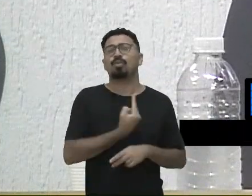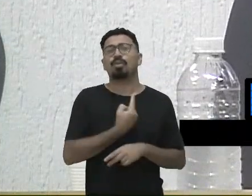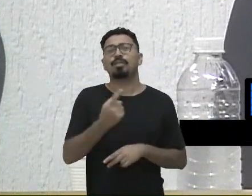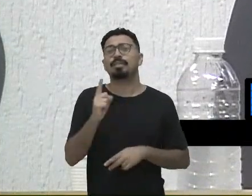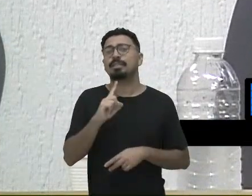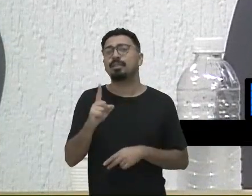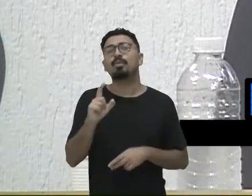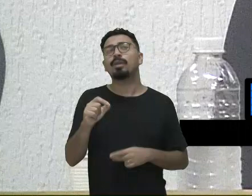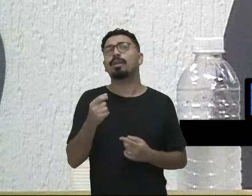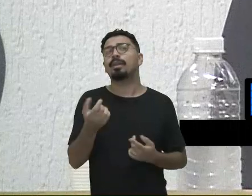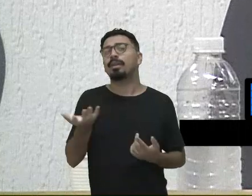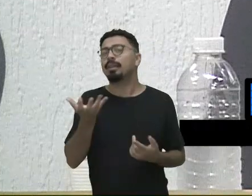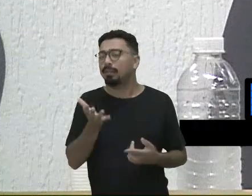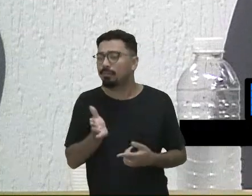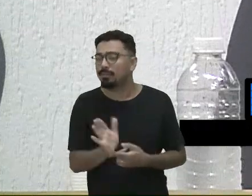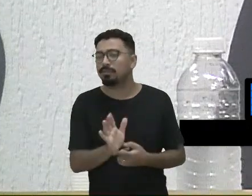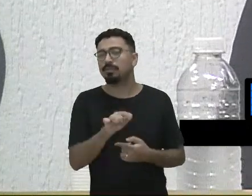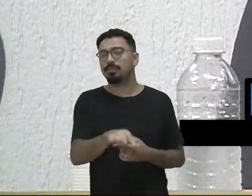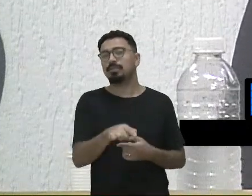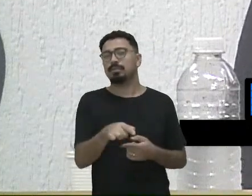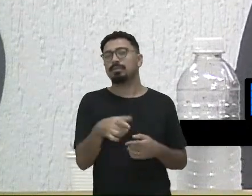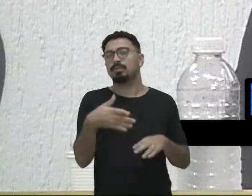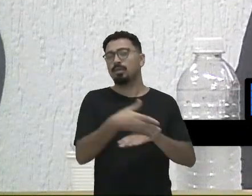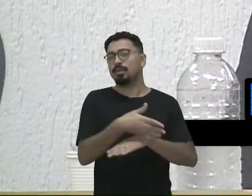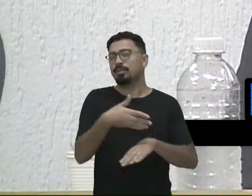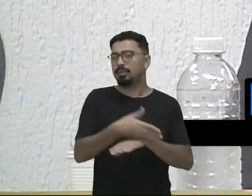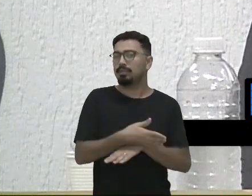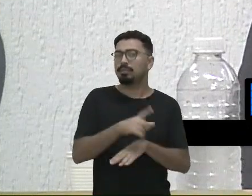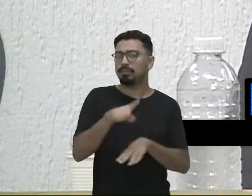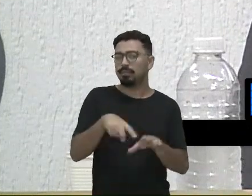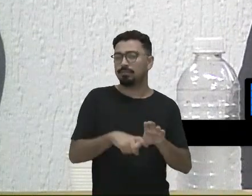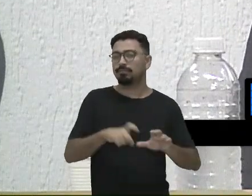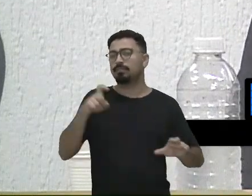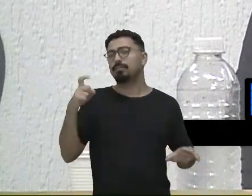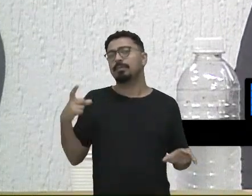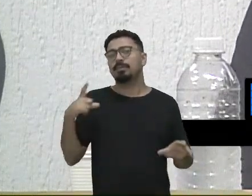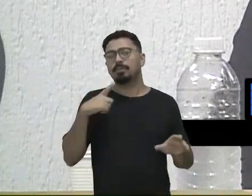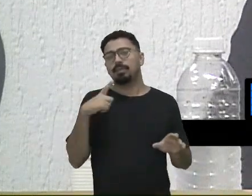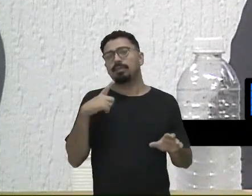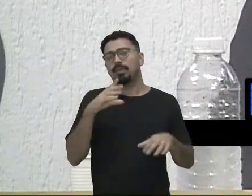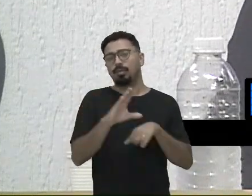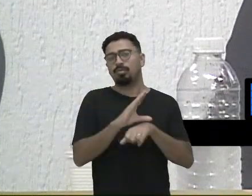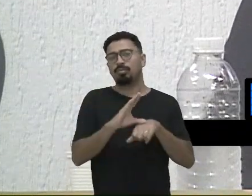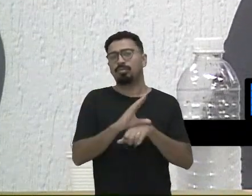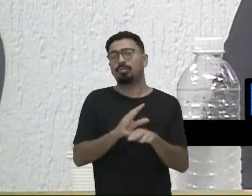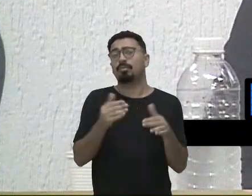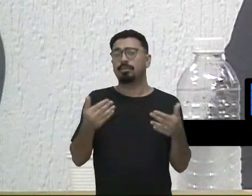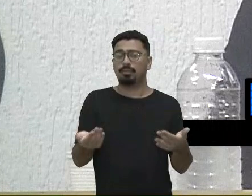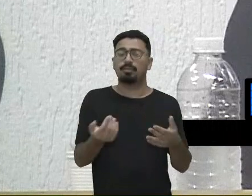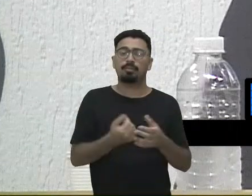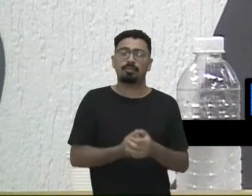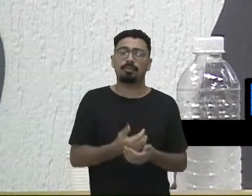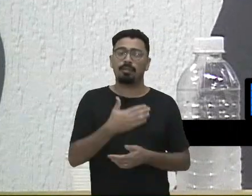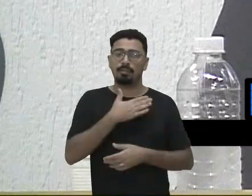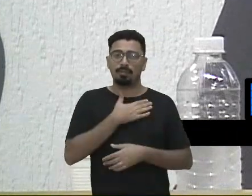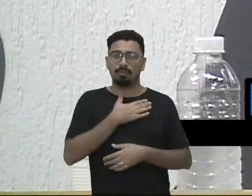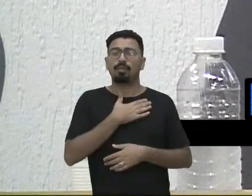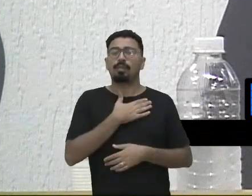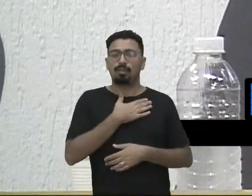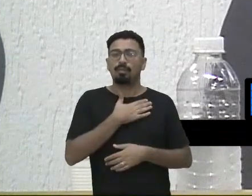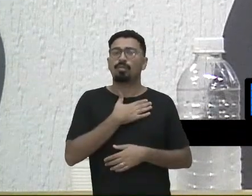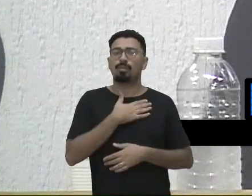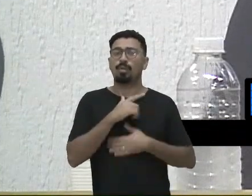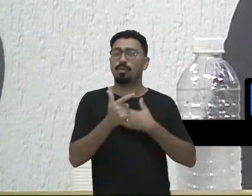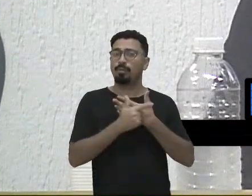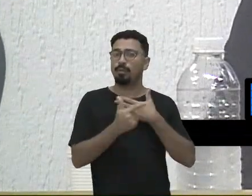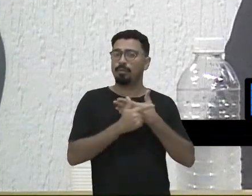a contribuir para um acesso mínimo de isonomia constitucional. Então, a minha função aqui hoje, representando